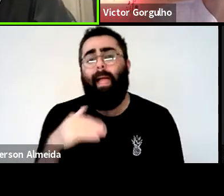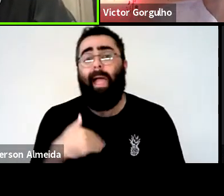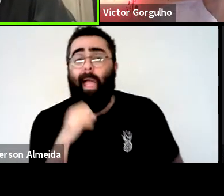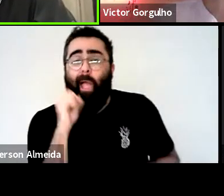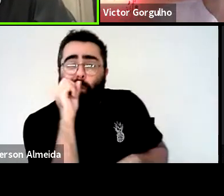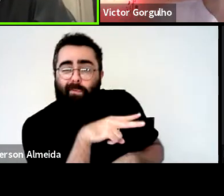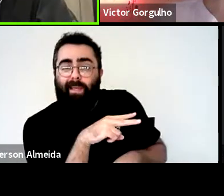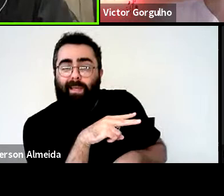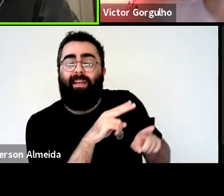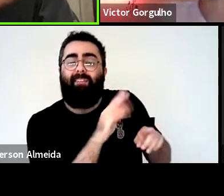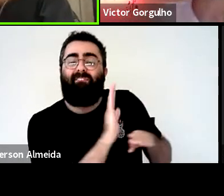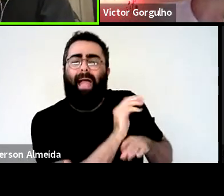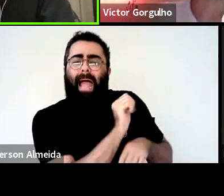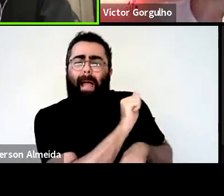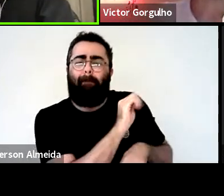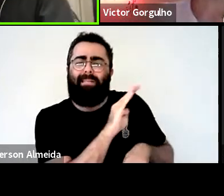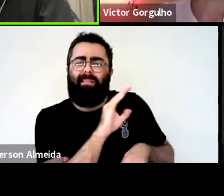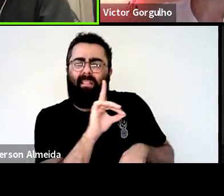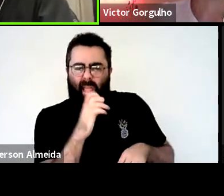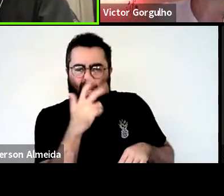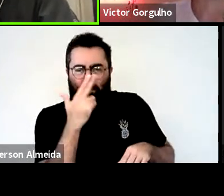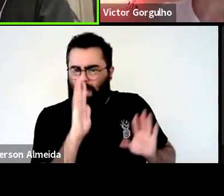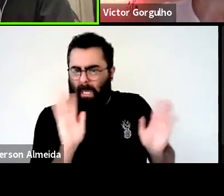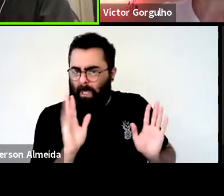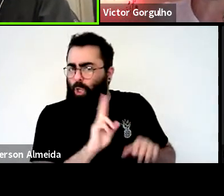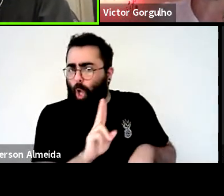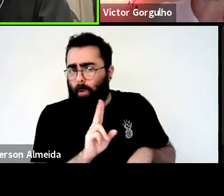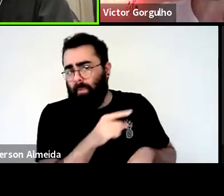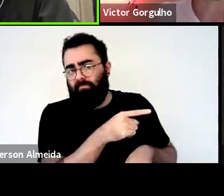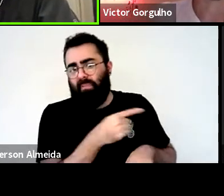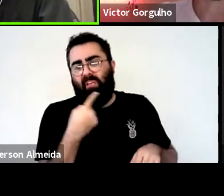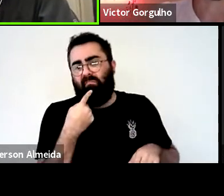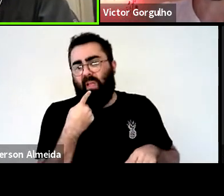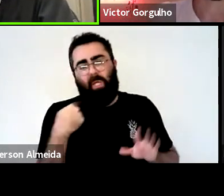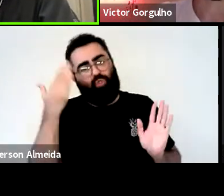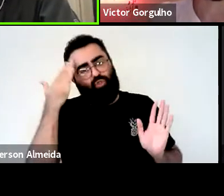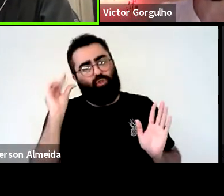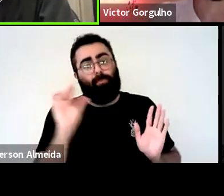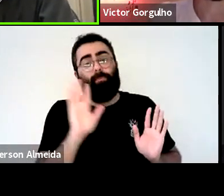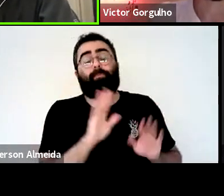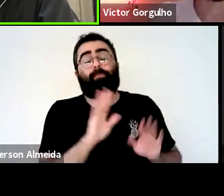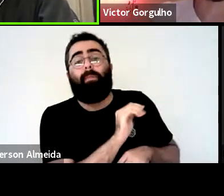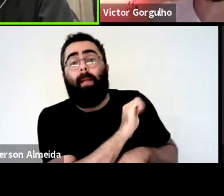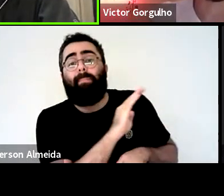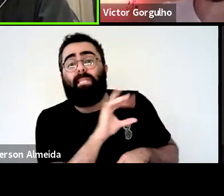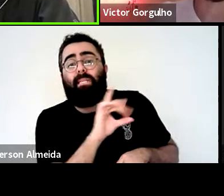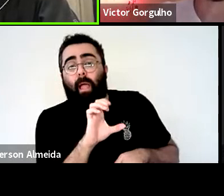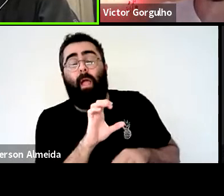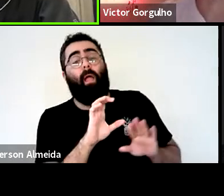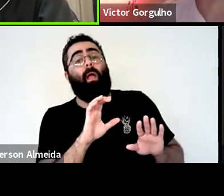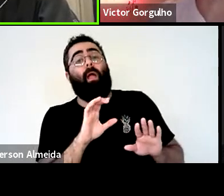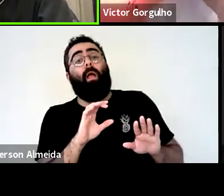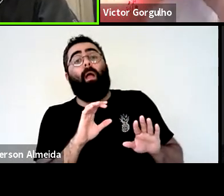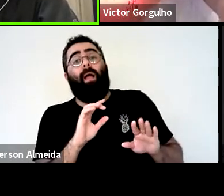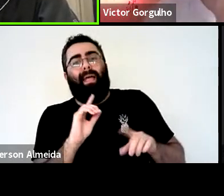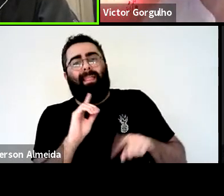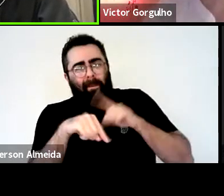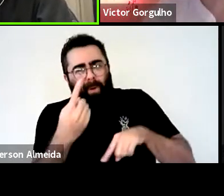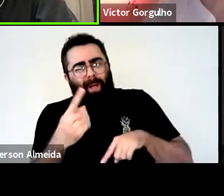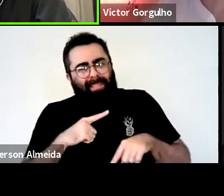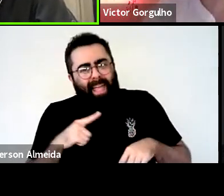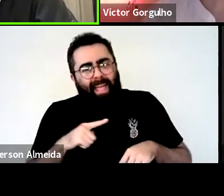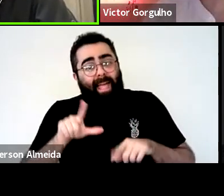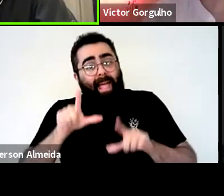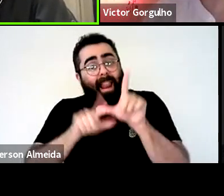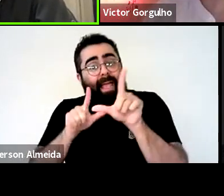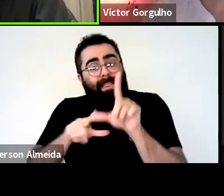um que eu gosto menos, que o Deleuze vai respondendo, né, diferentes palavras, né, no seu filme, né? E tem o K, a letra K é